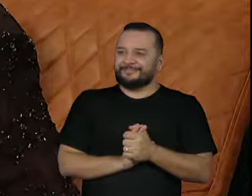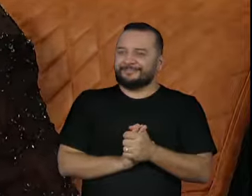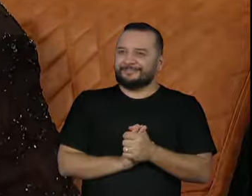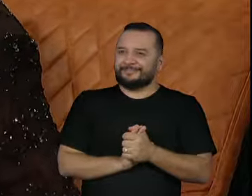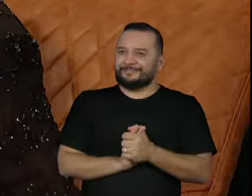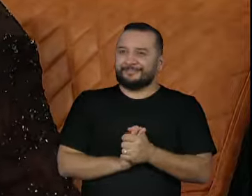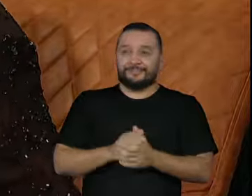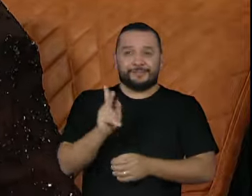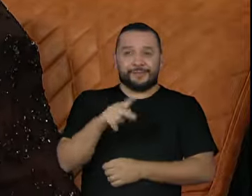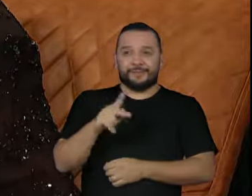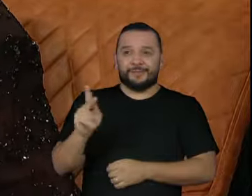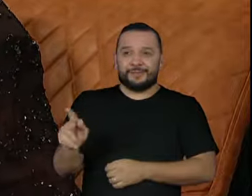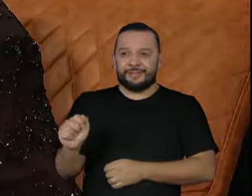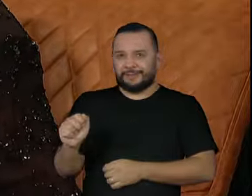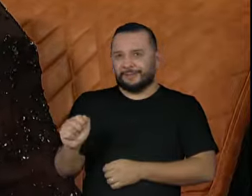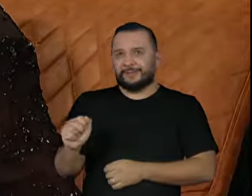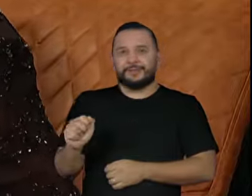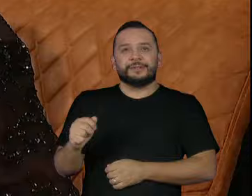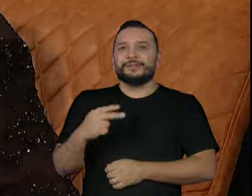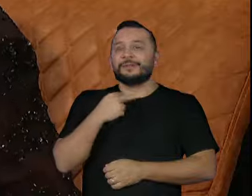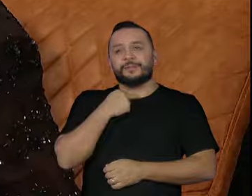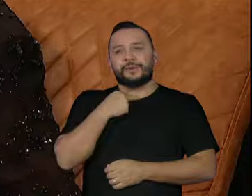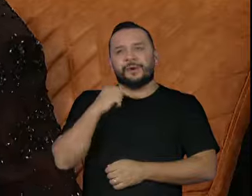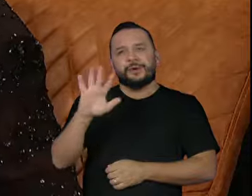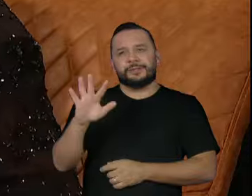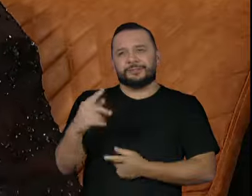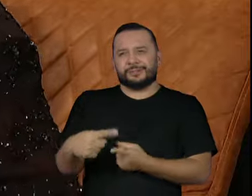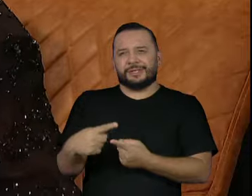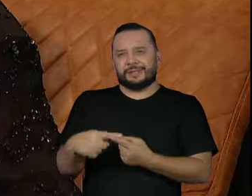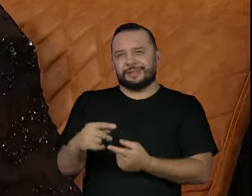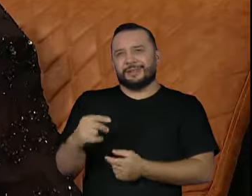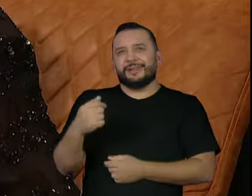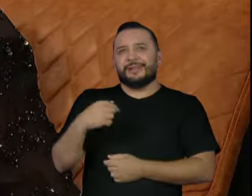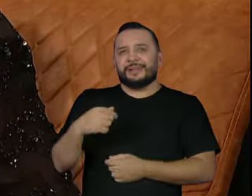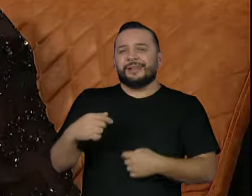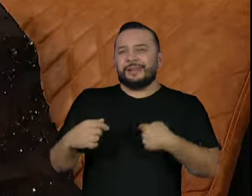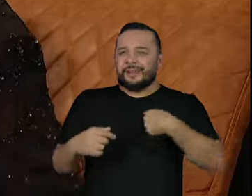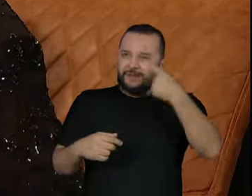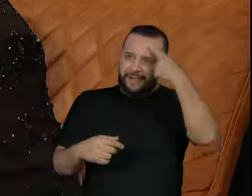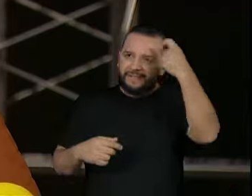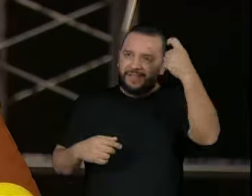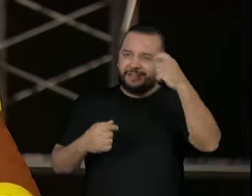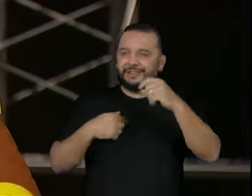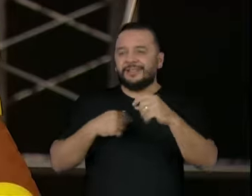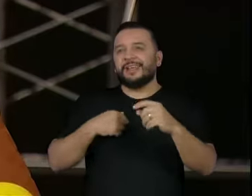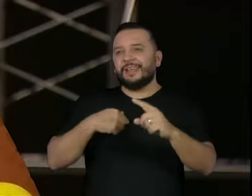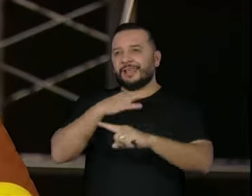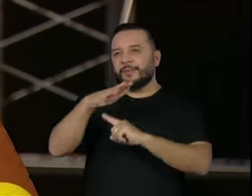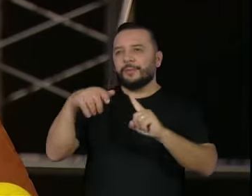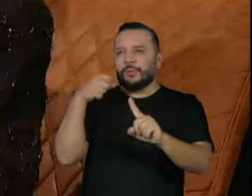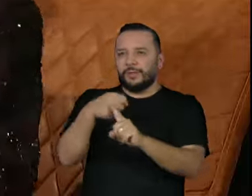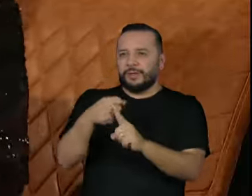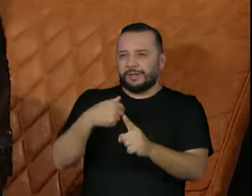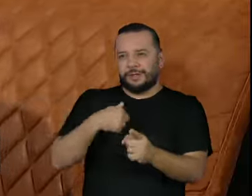O professor não pode fazer isso, né? Eu digo sempre que eu inventei o bullying. O bullying foi comigo.